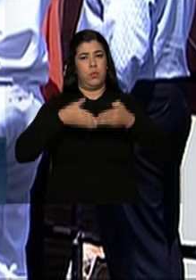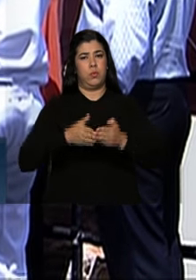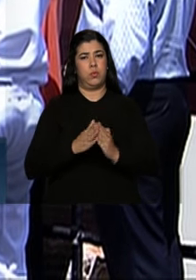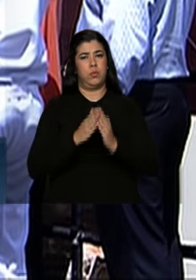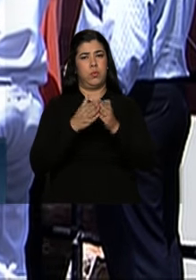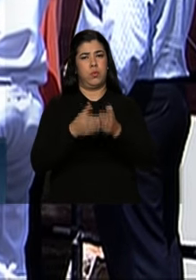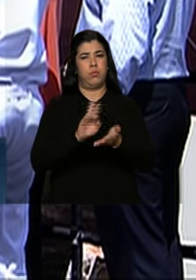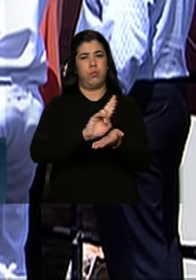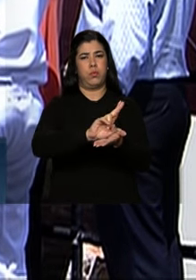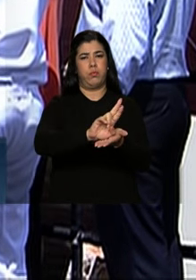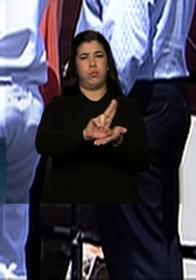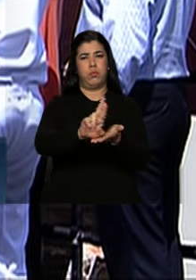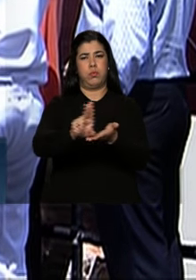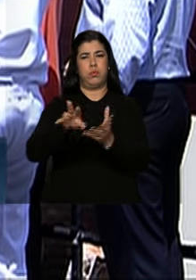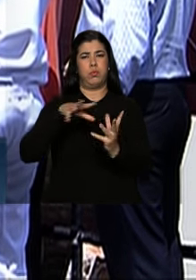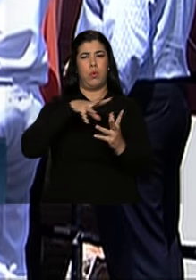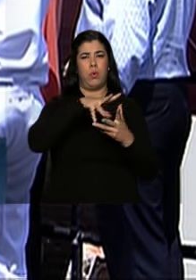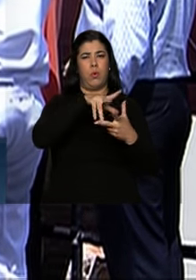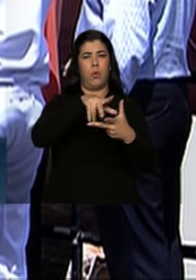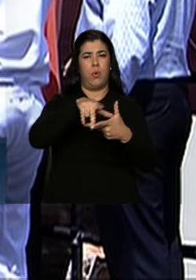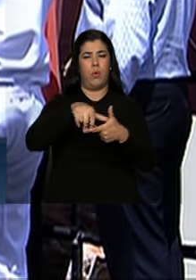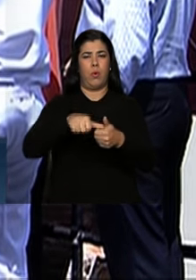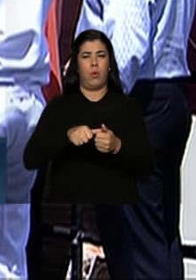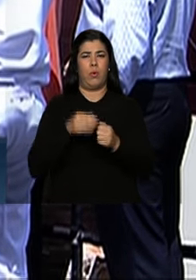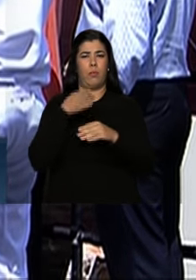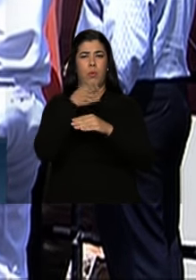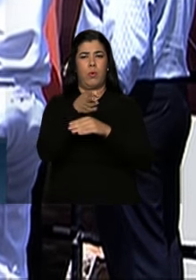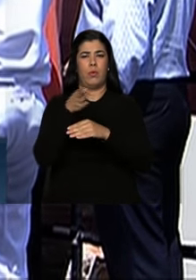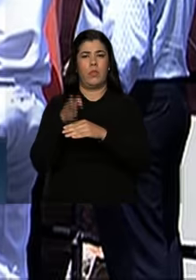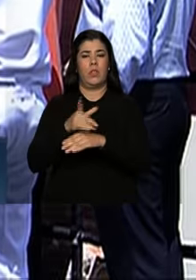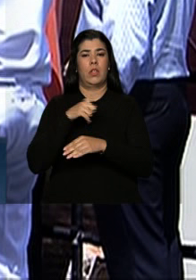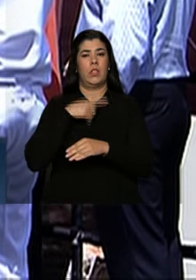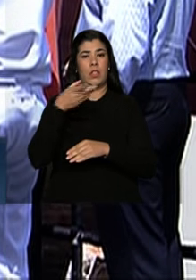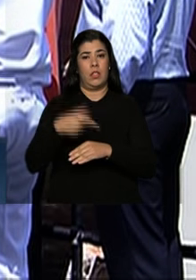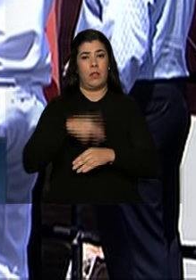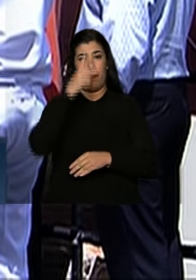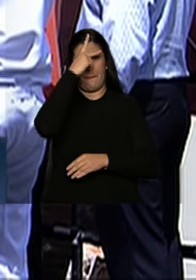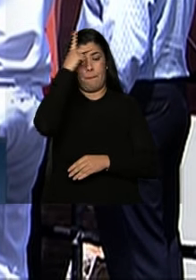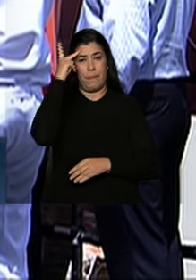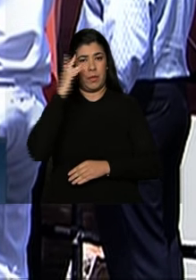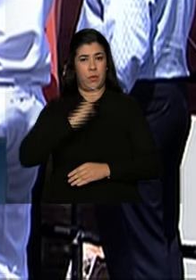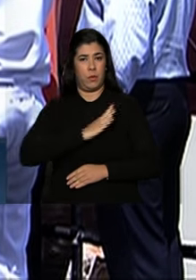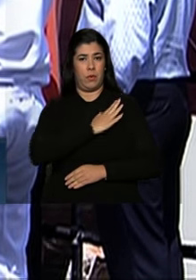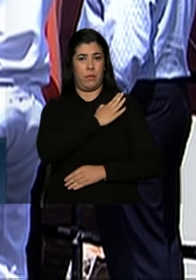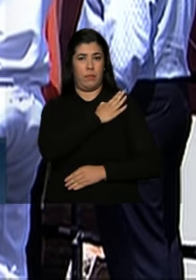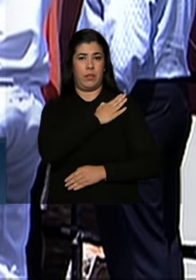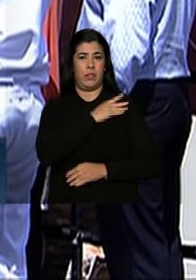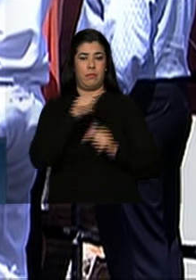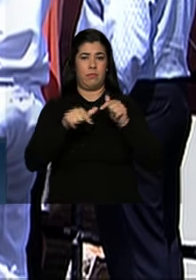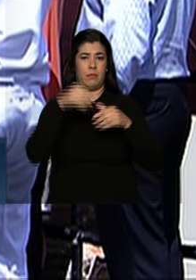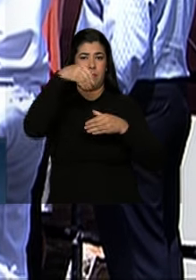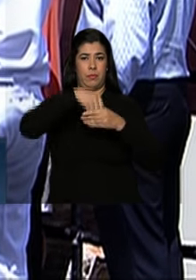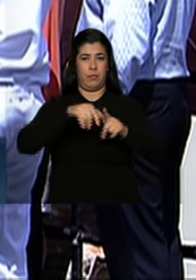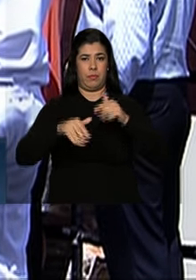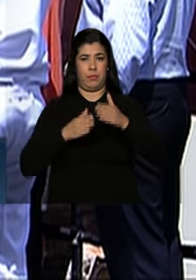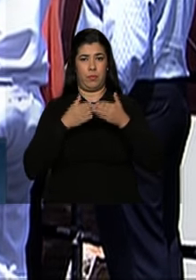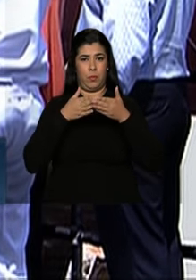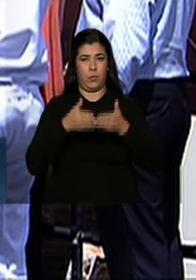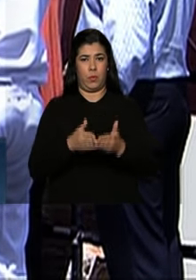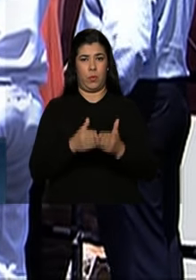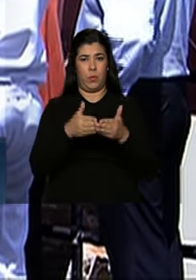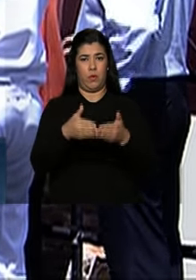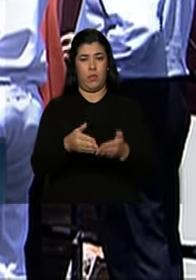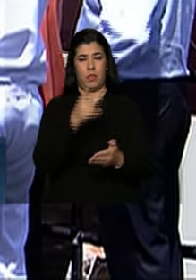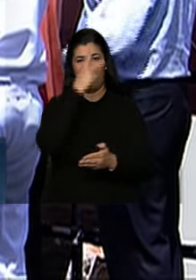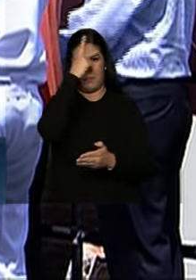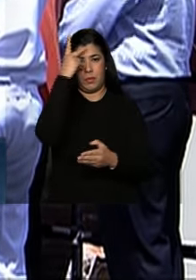os vagalhões do mundo, sede para a tripulação deste navio e para todos que nele